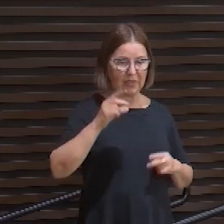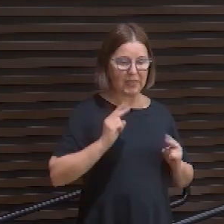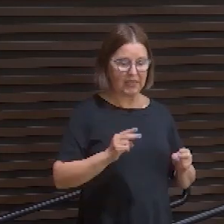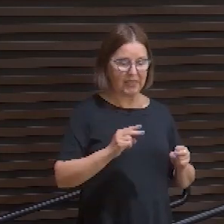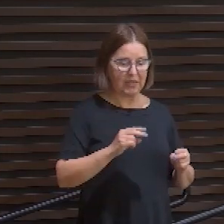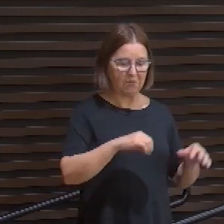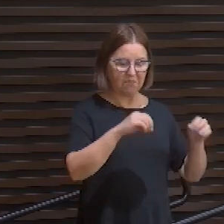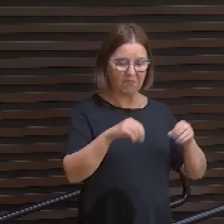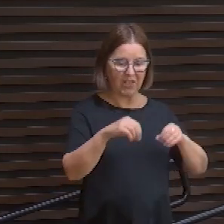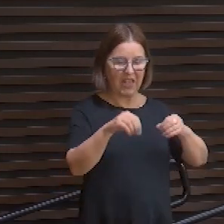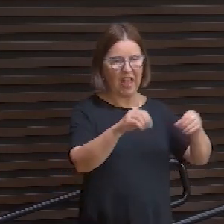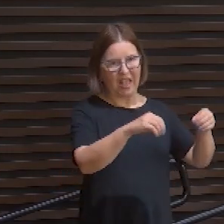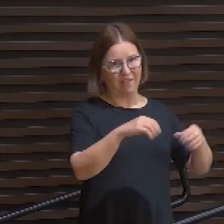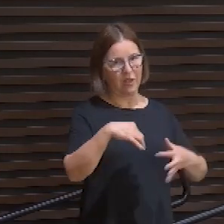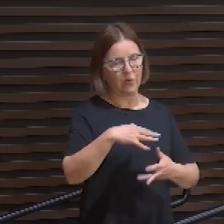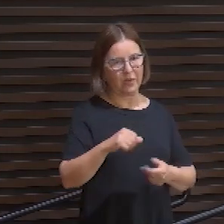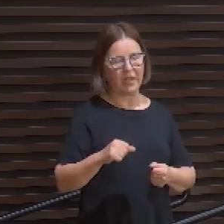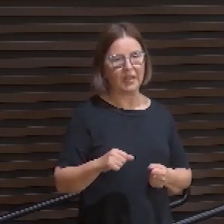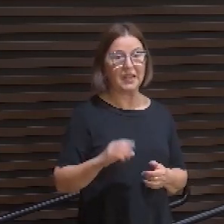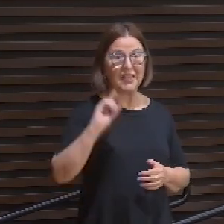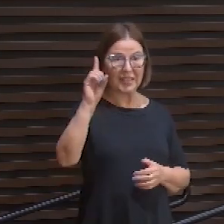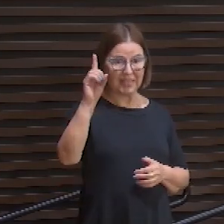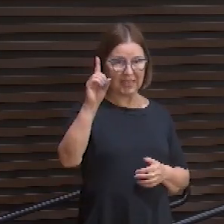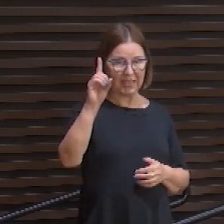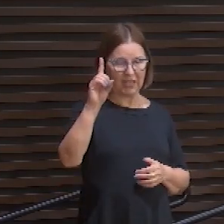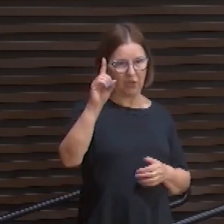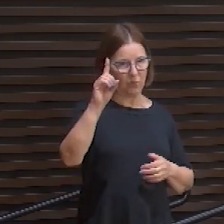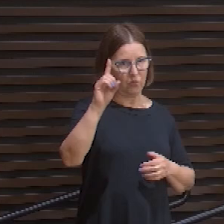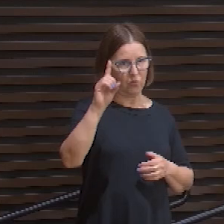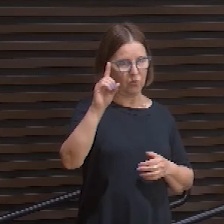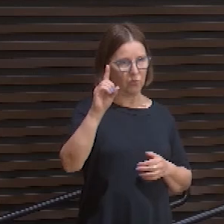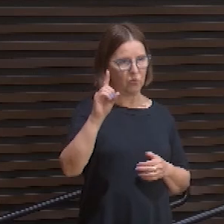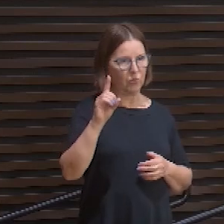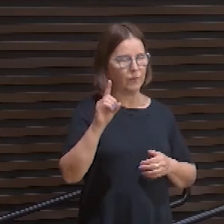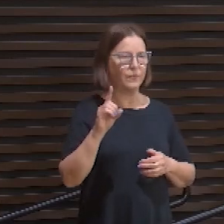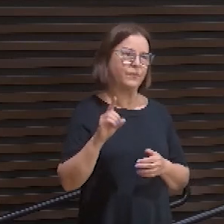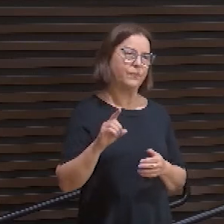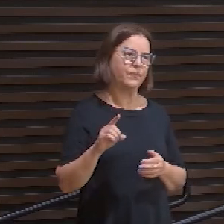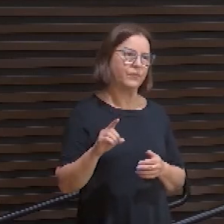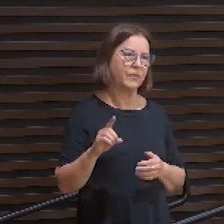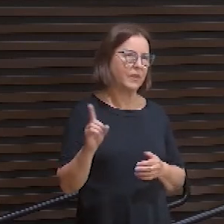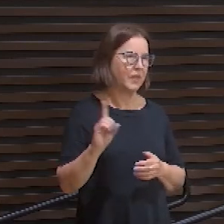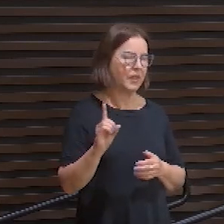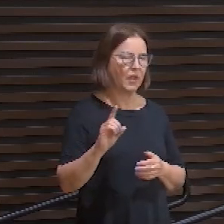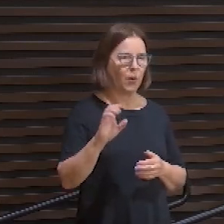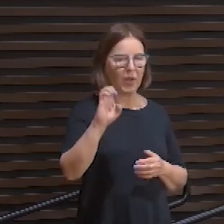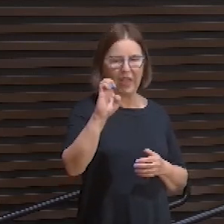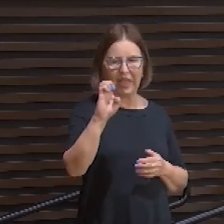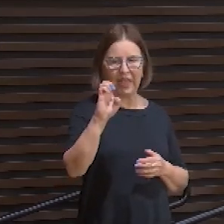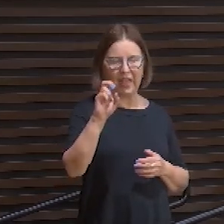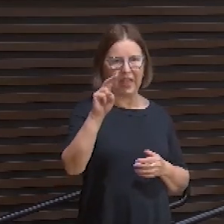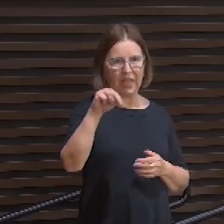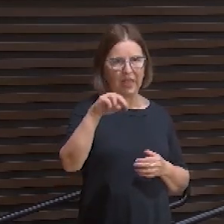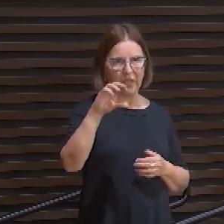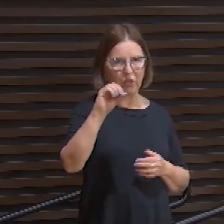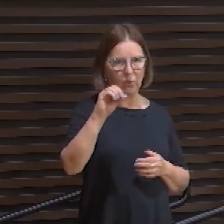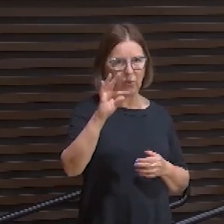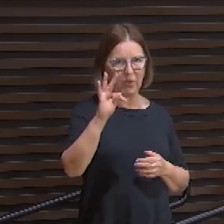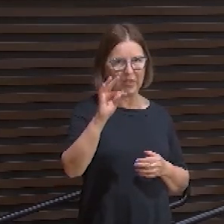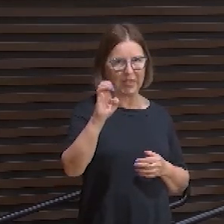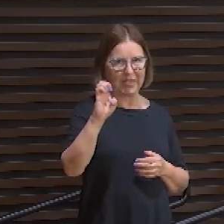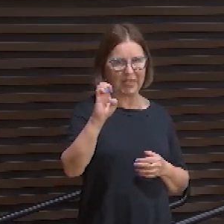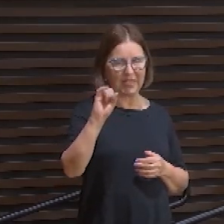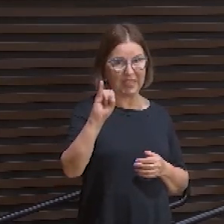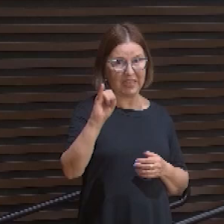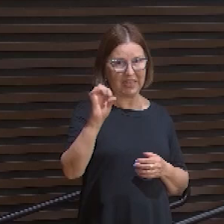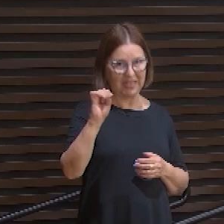enoteísta. Enoteísta significa o Deus localizado no tempo e no espaço. A casa fixa.